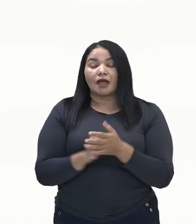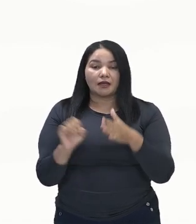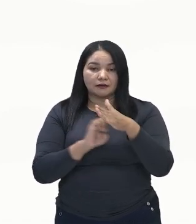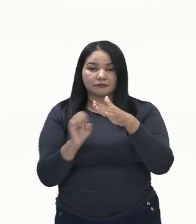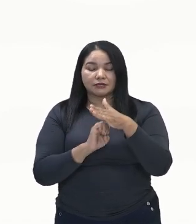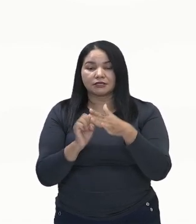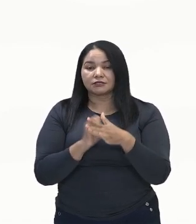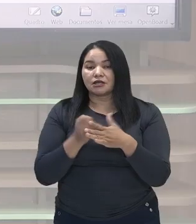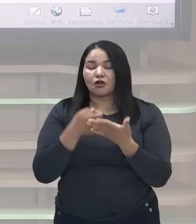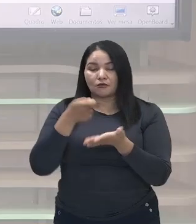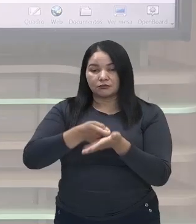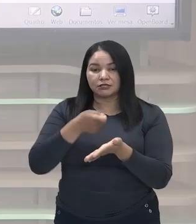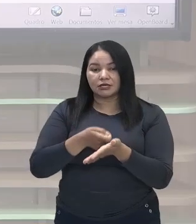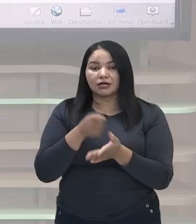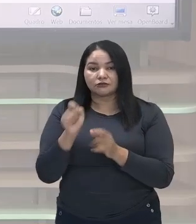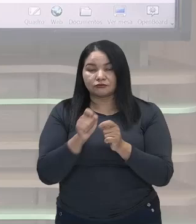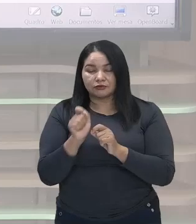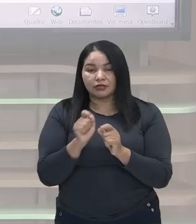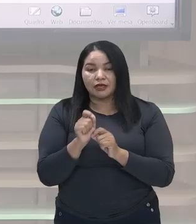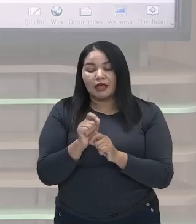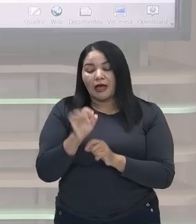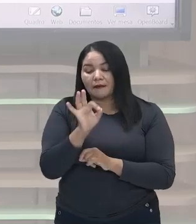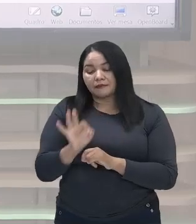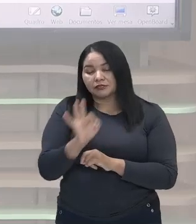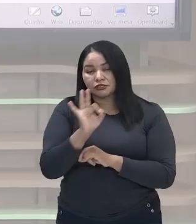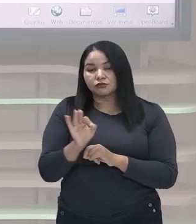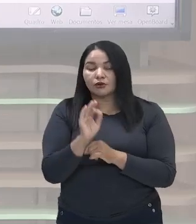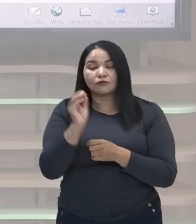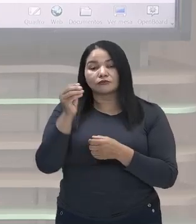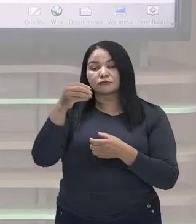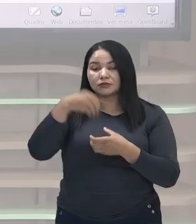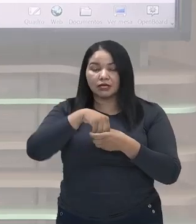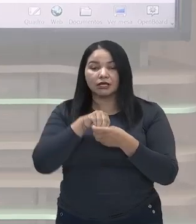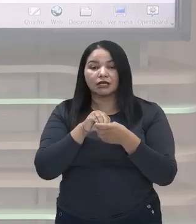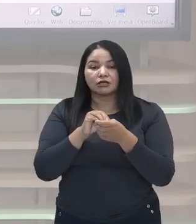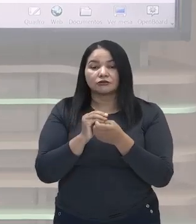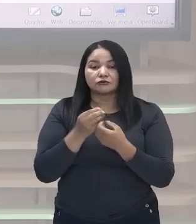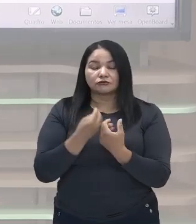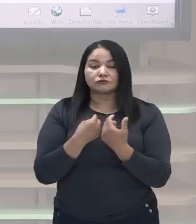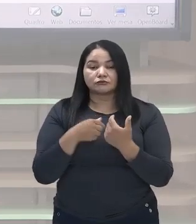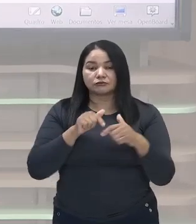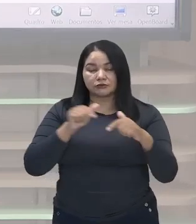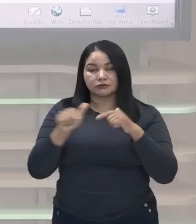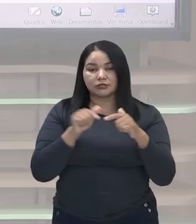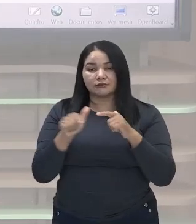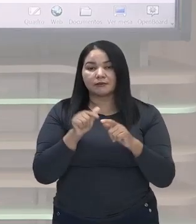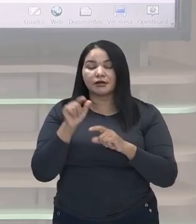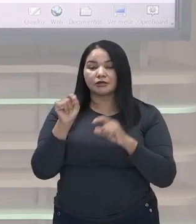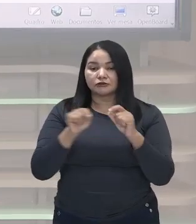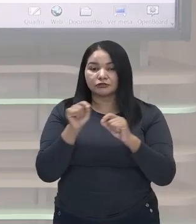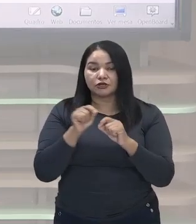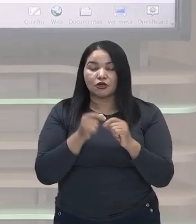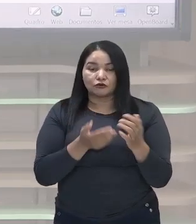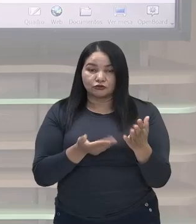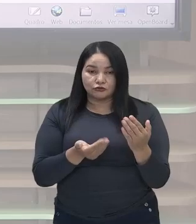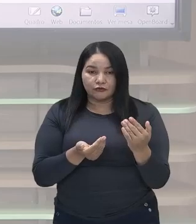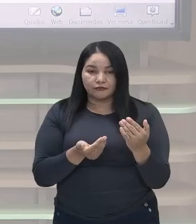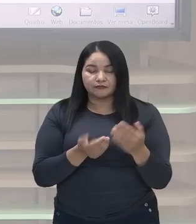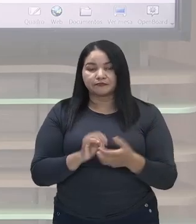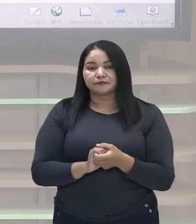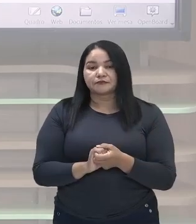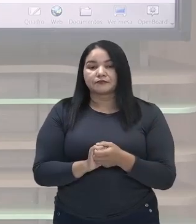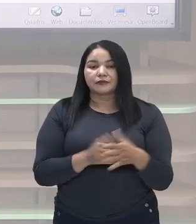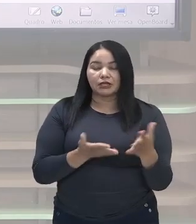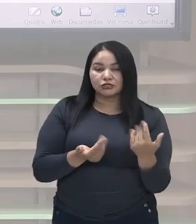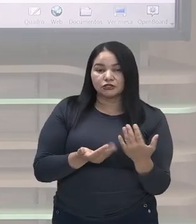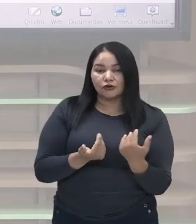a terem um percentual de jovens aprendizes dentro do seu quadro profissional. Então, você pega esse jovem, leva ele para a